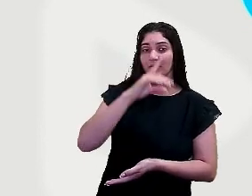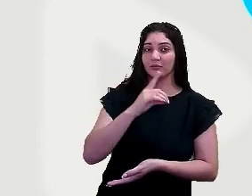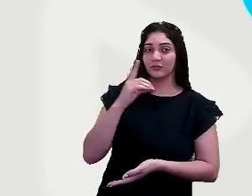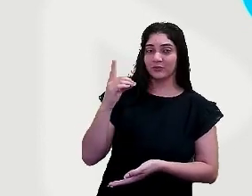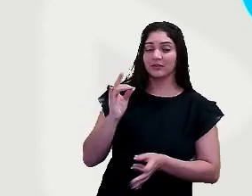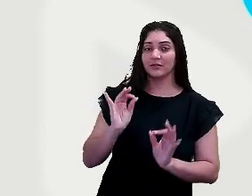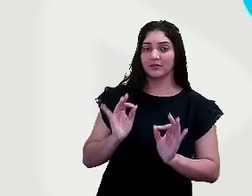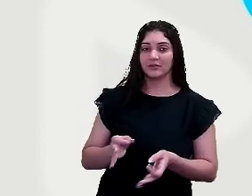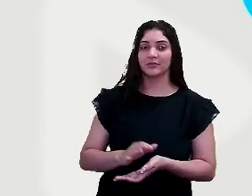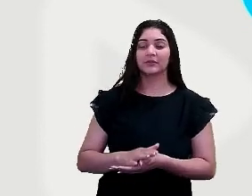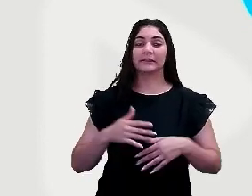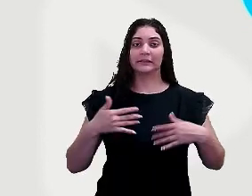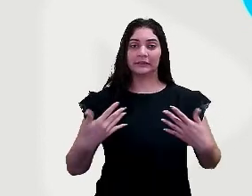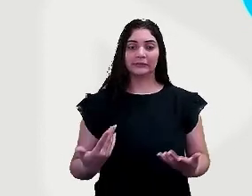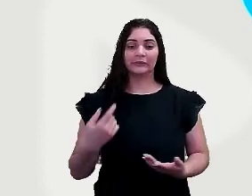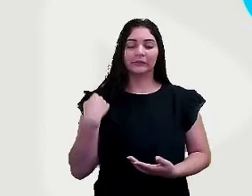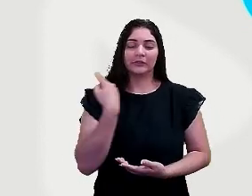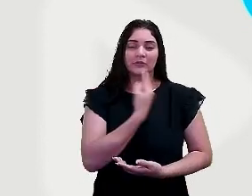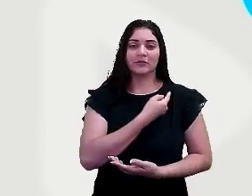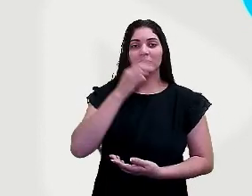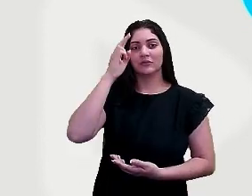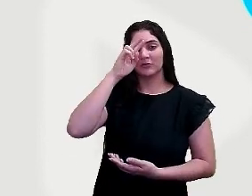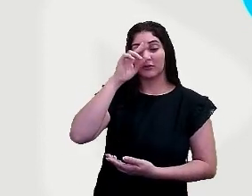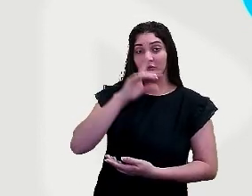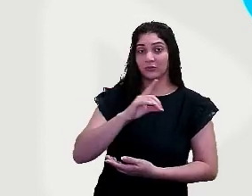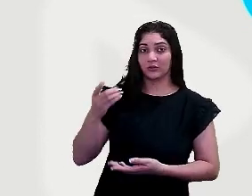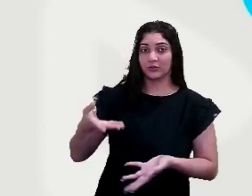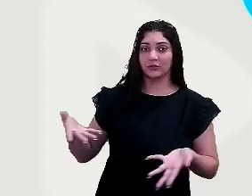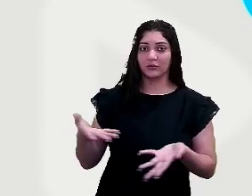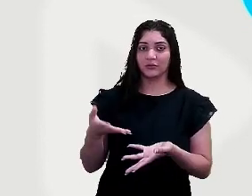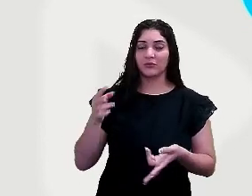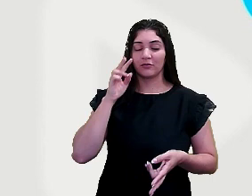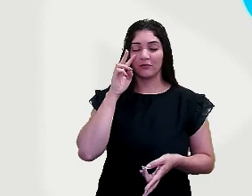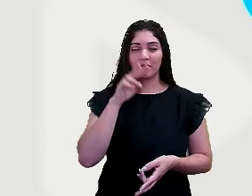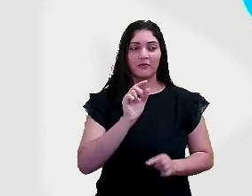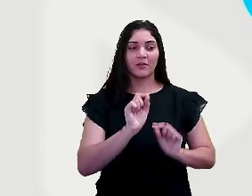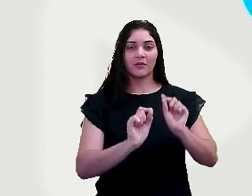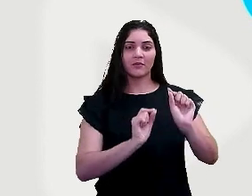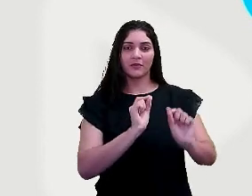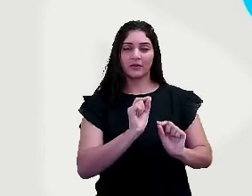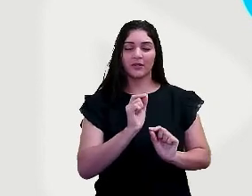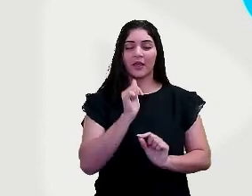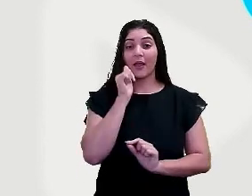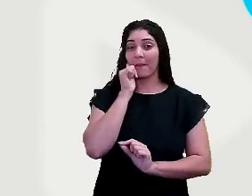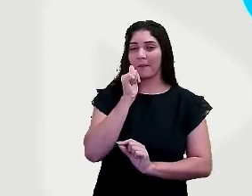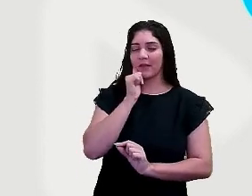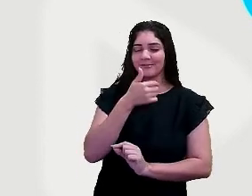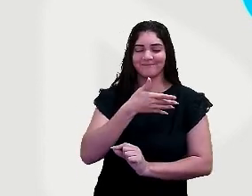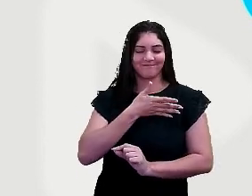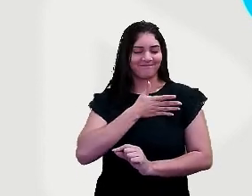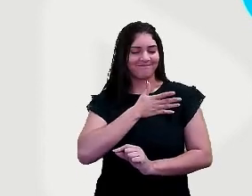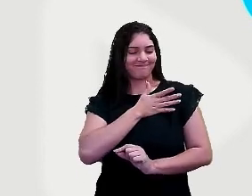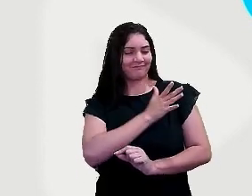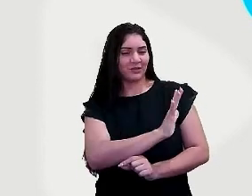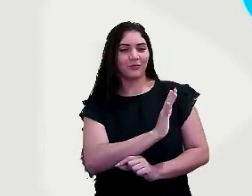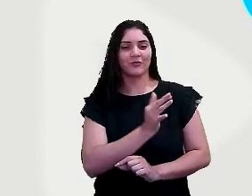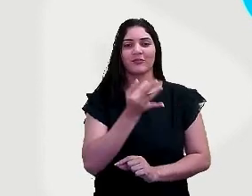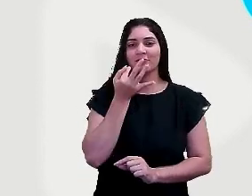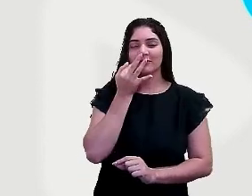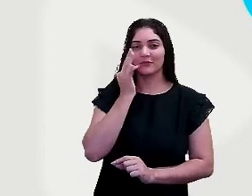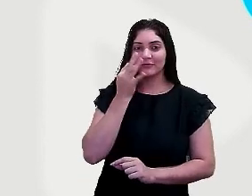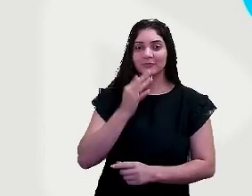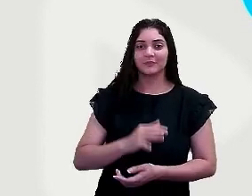não é isso? Então, na nossa história do dia de hoje, a gente vai ver aqui, ó, a menina que não gostava de